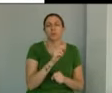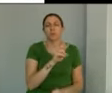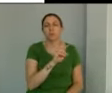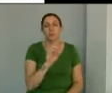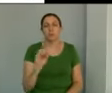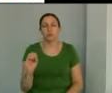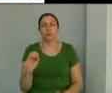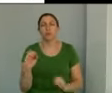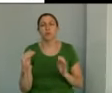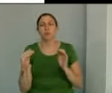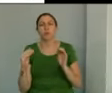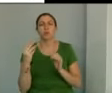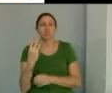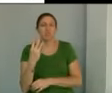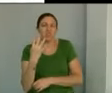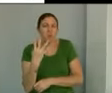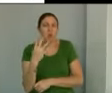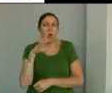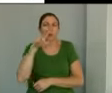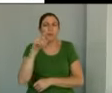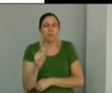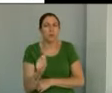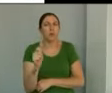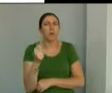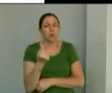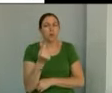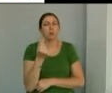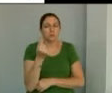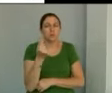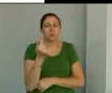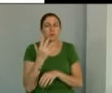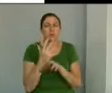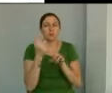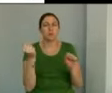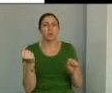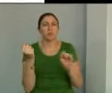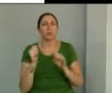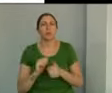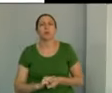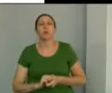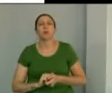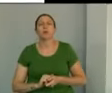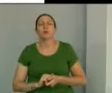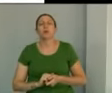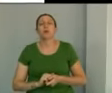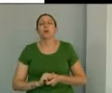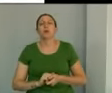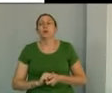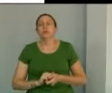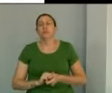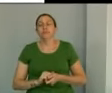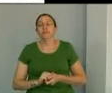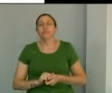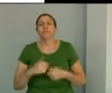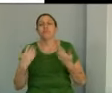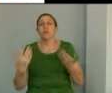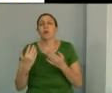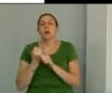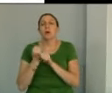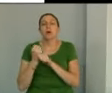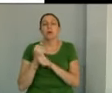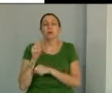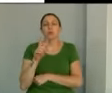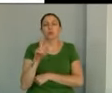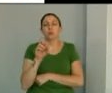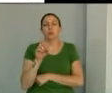milhões de receita. Os valores estão em milhões de reais, tá? Então, 34 milhões. E a estimativa para 2025 é